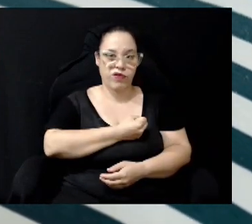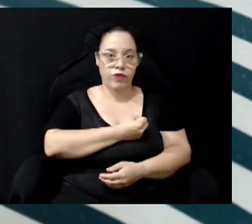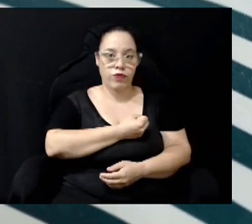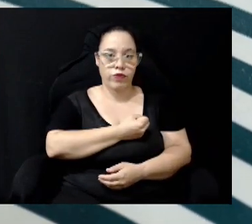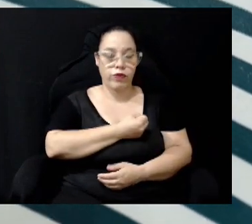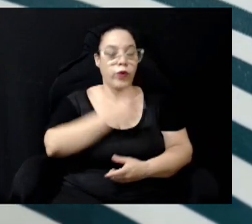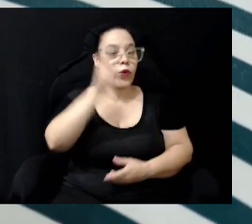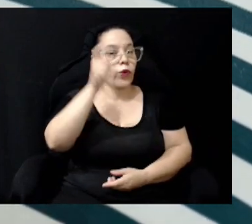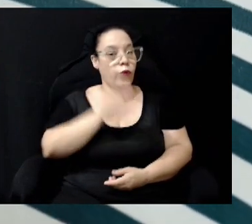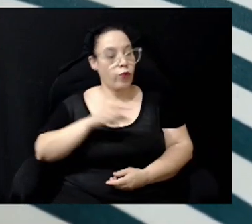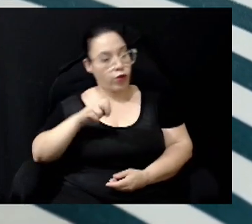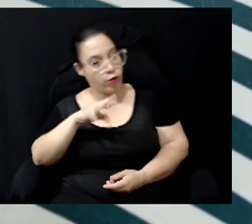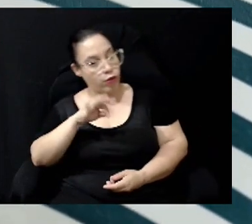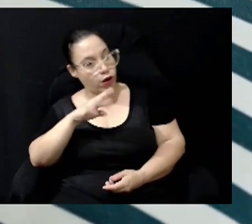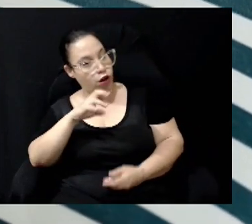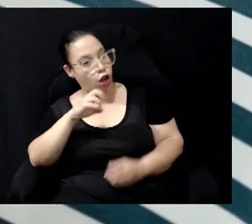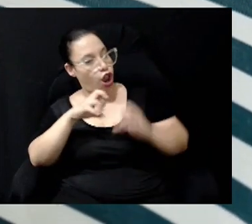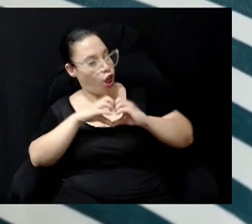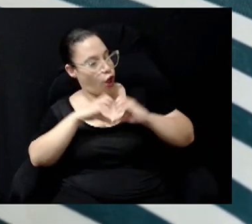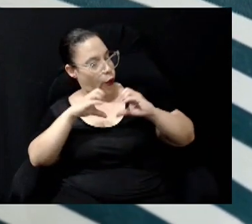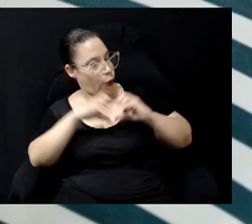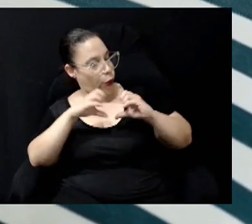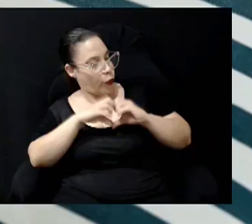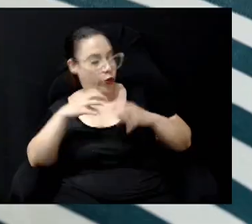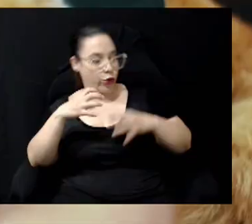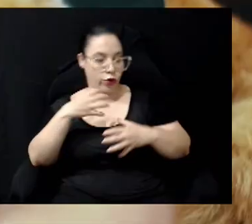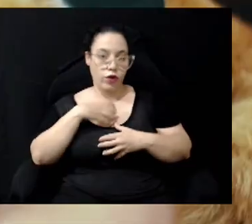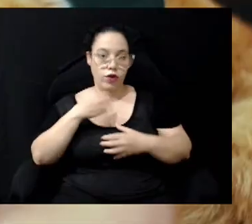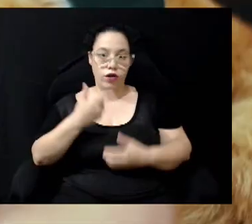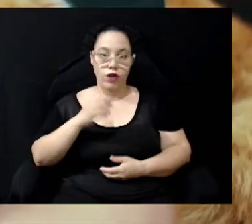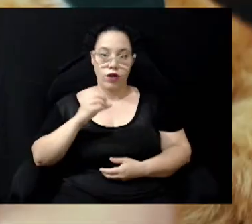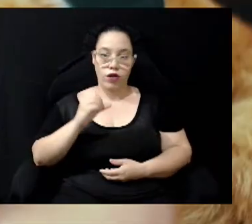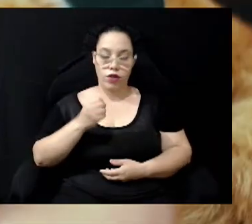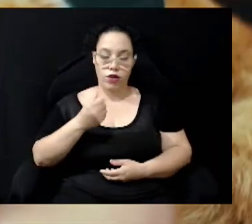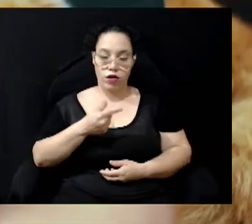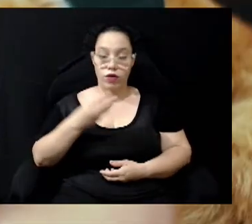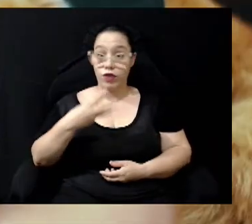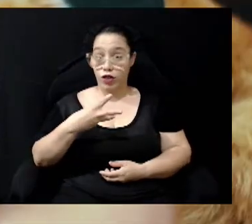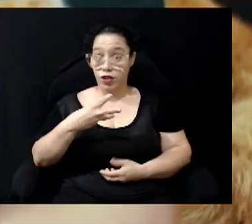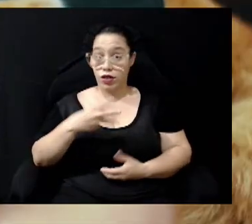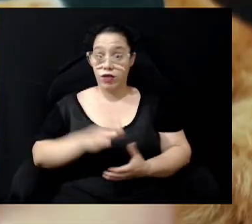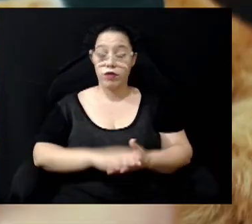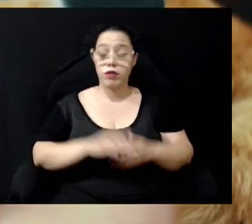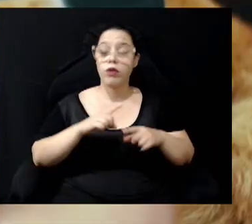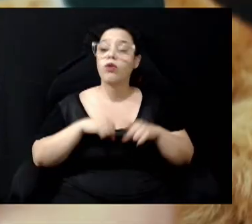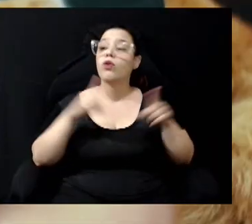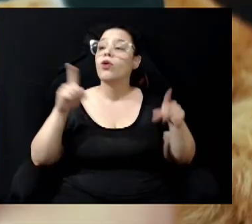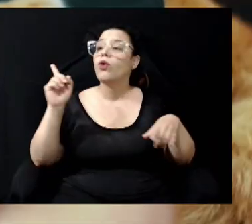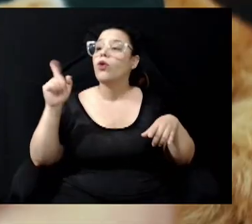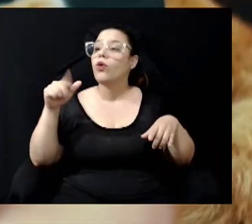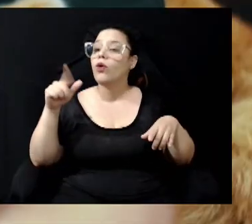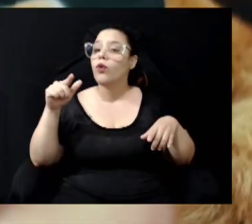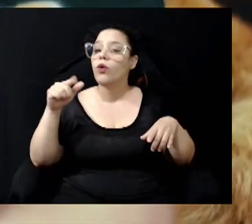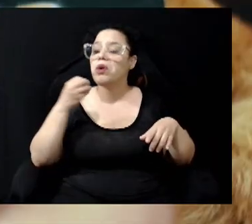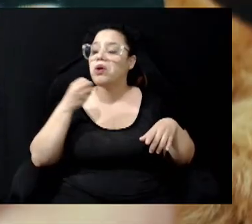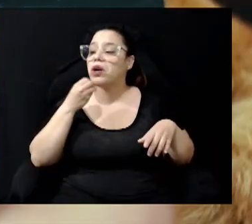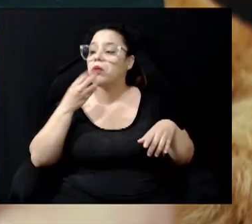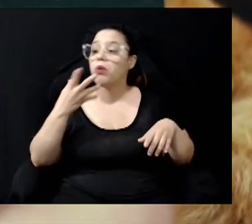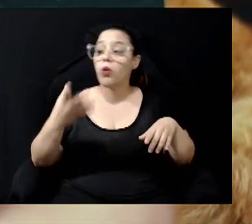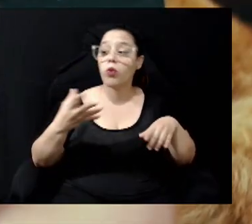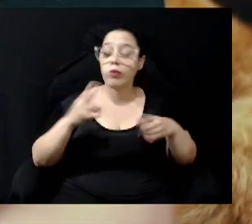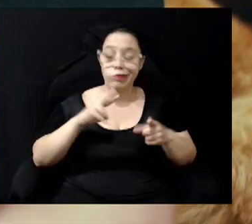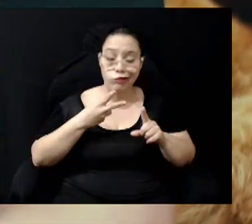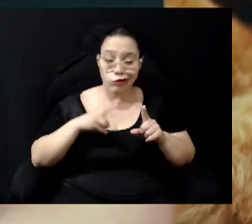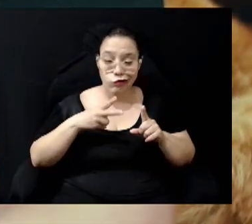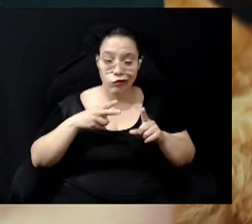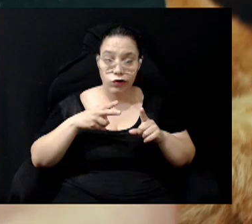pet lover emocional em 2023. Mas será que isso é uma coisa boa do ponto de vista